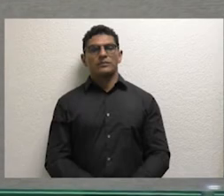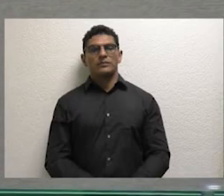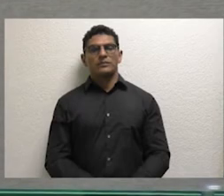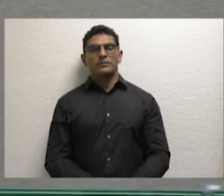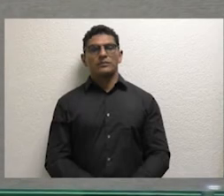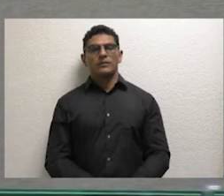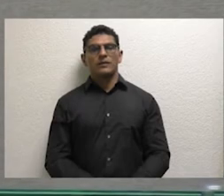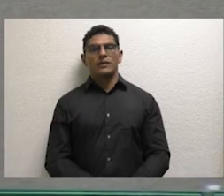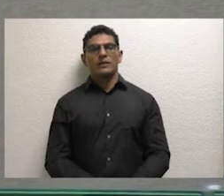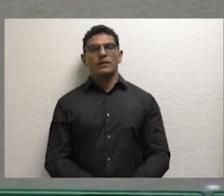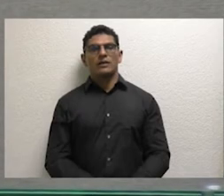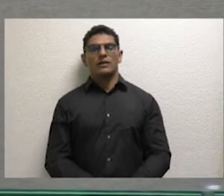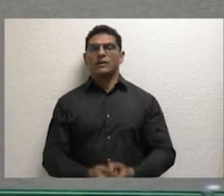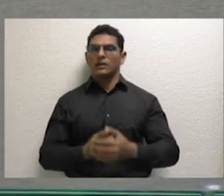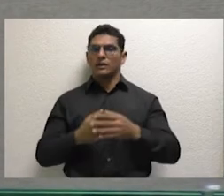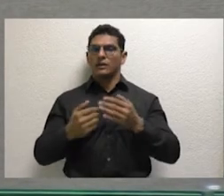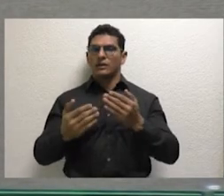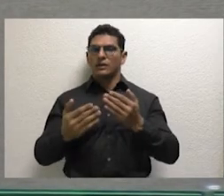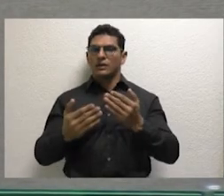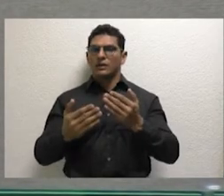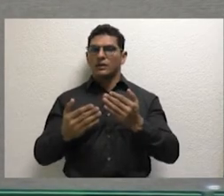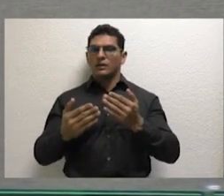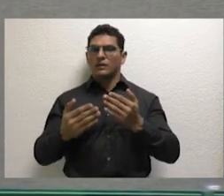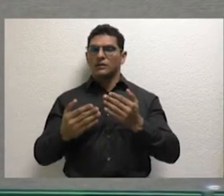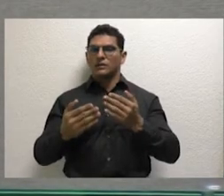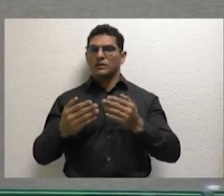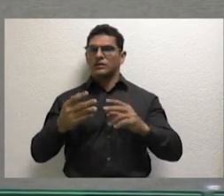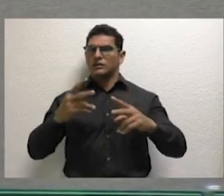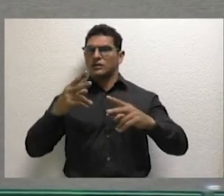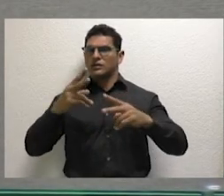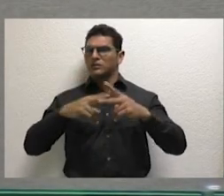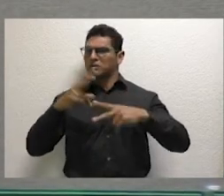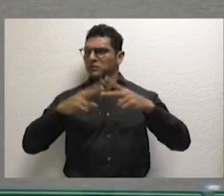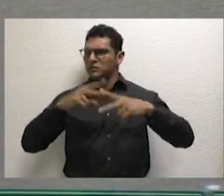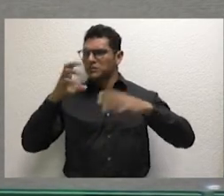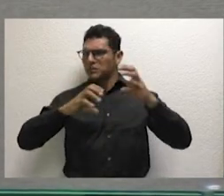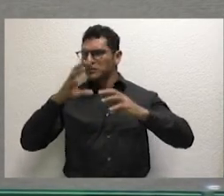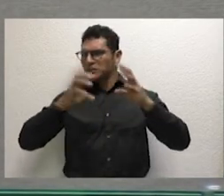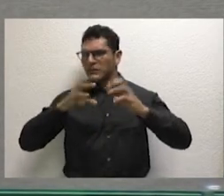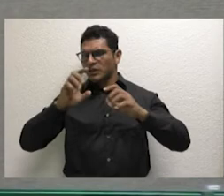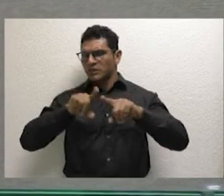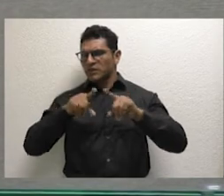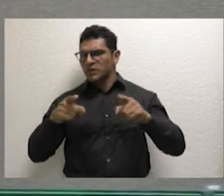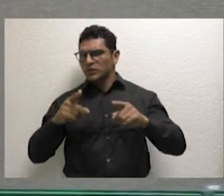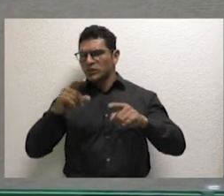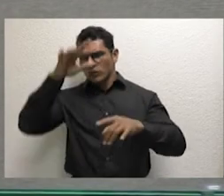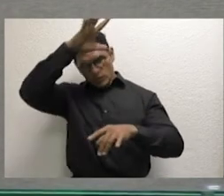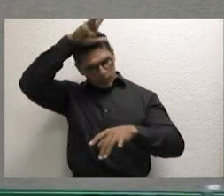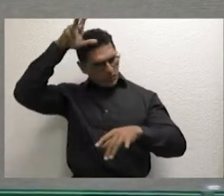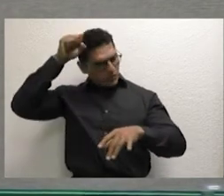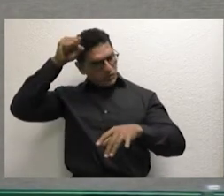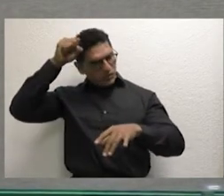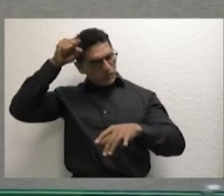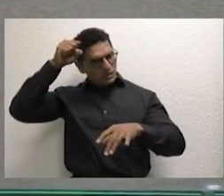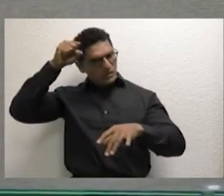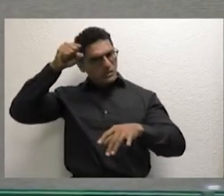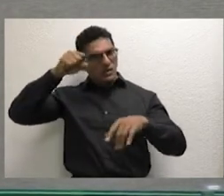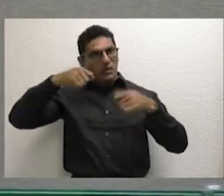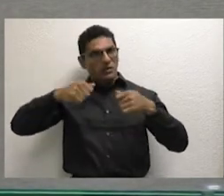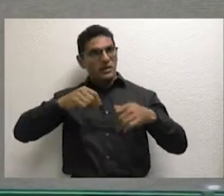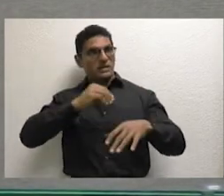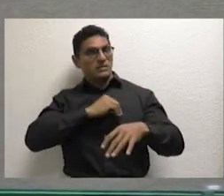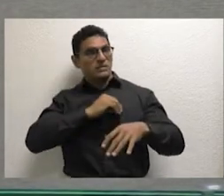vossa excelência brigam por aumento da categoria mas toda Amazonas depende da zona franca todos e quando